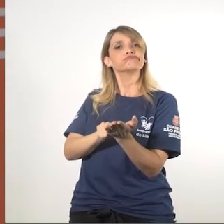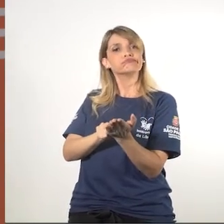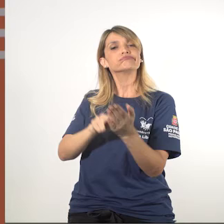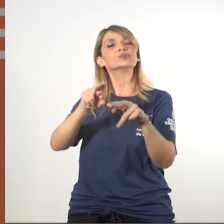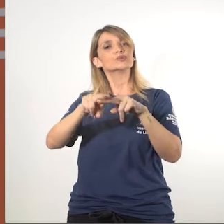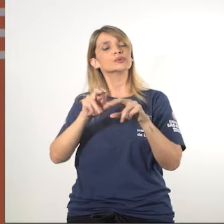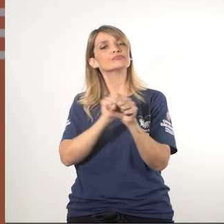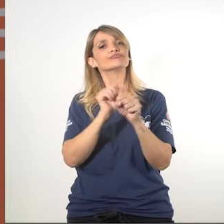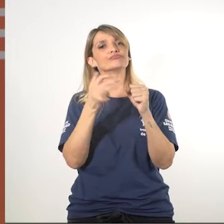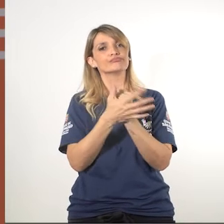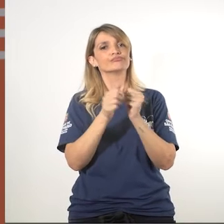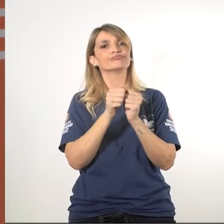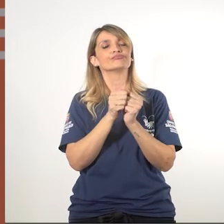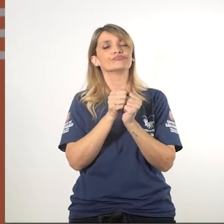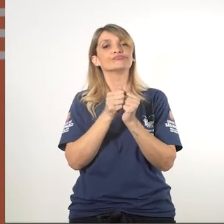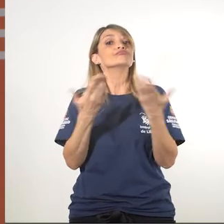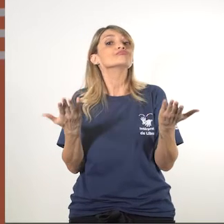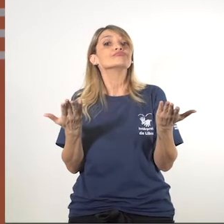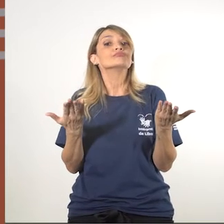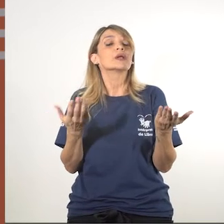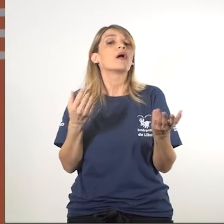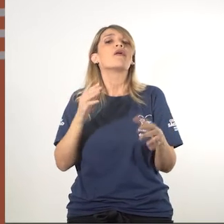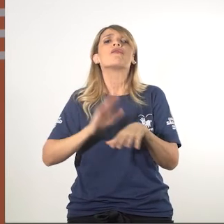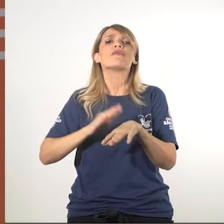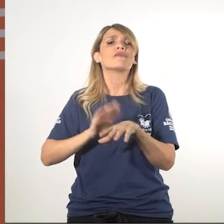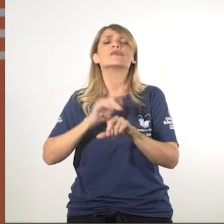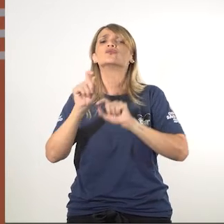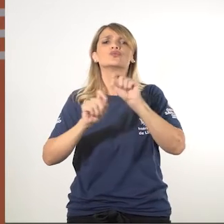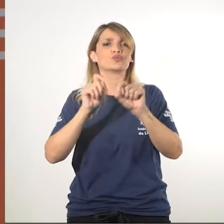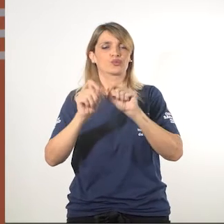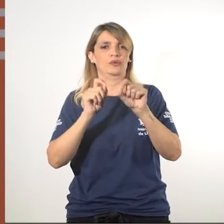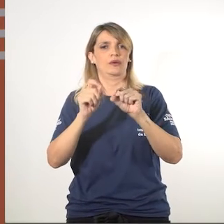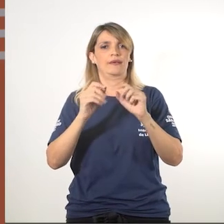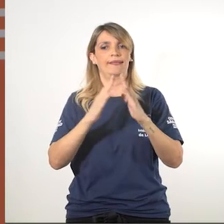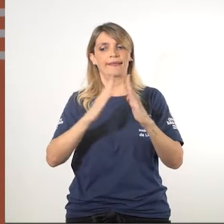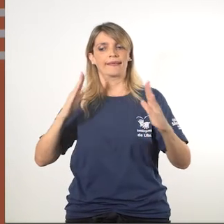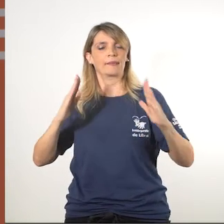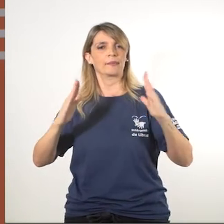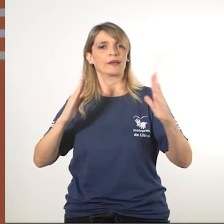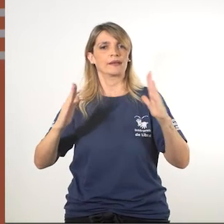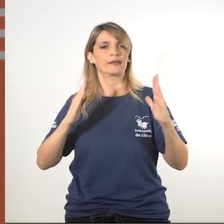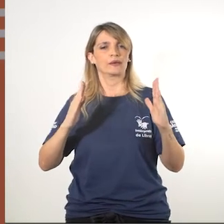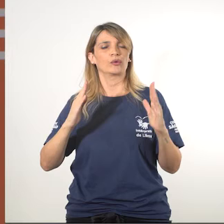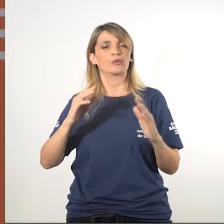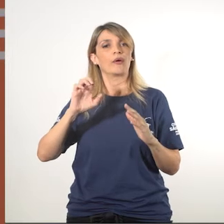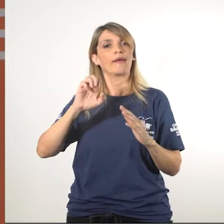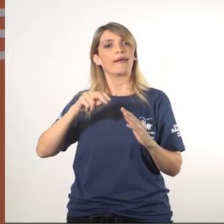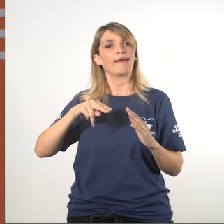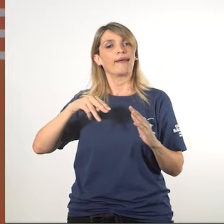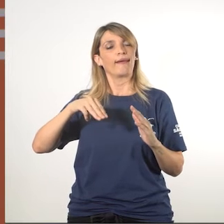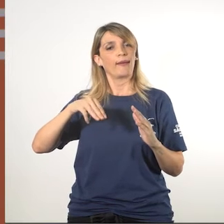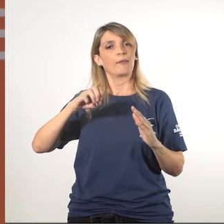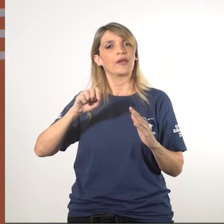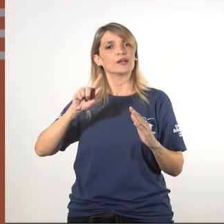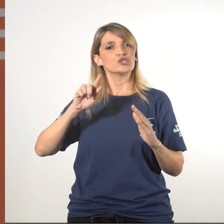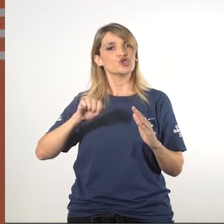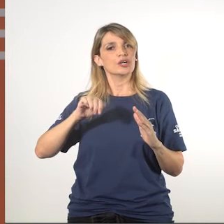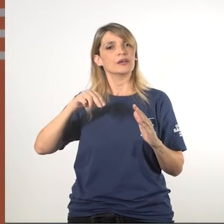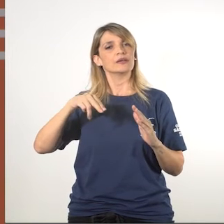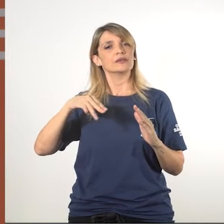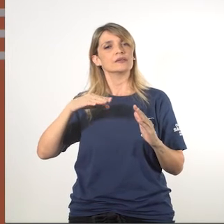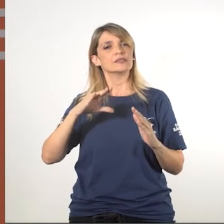capital? Que efeitos práticos foram observados com a adoção da fase emergencial? E se ela pergunta aqui se